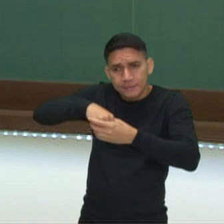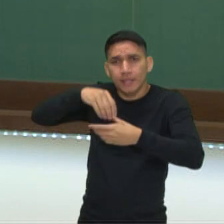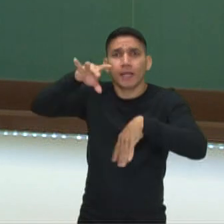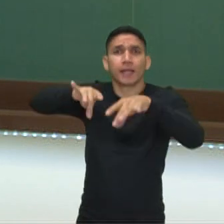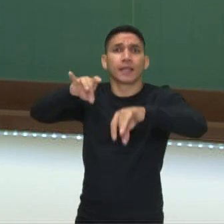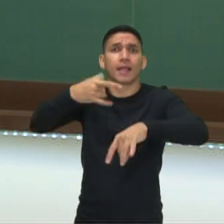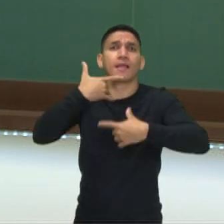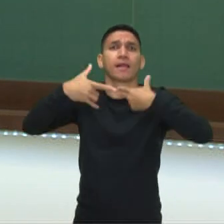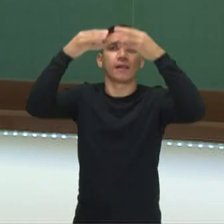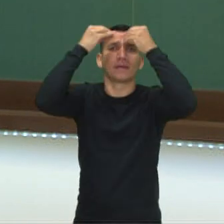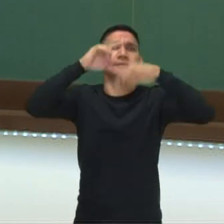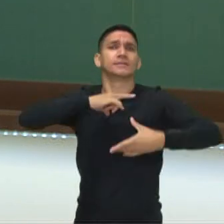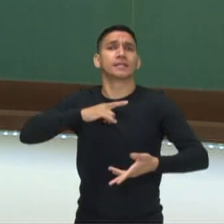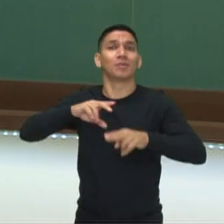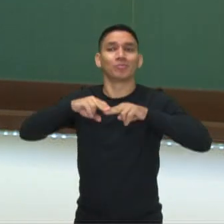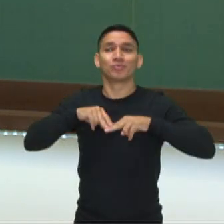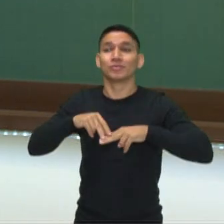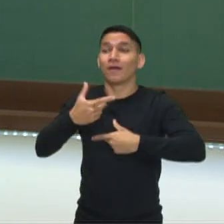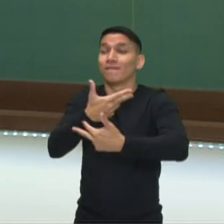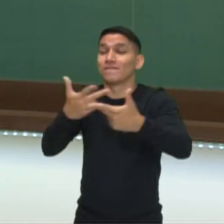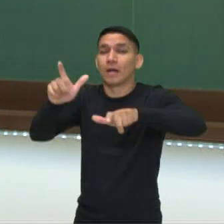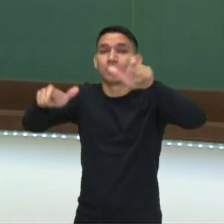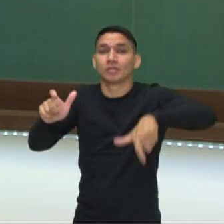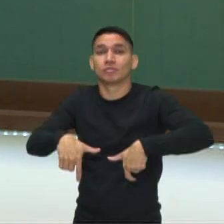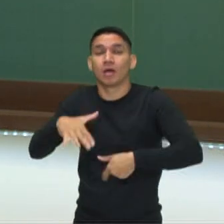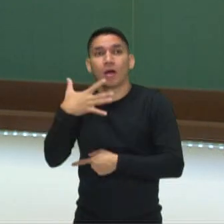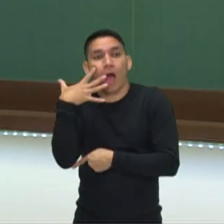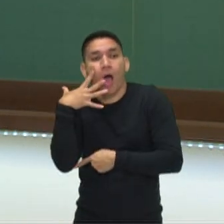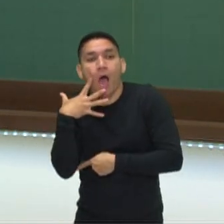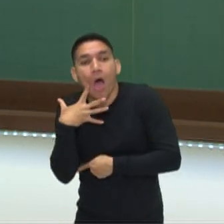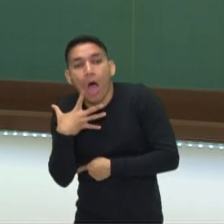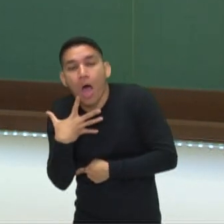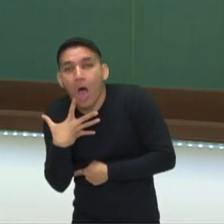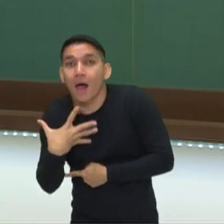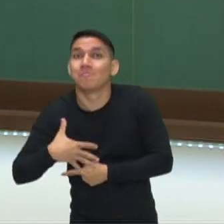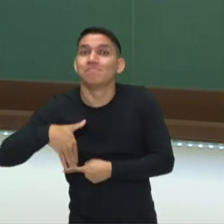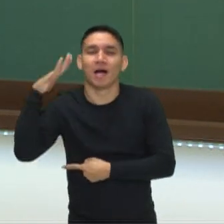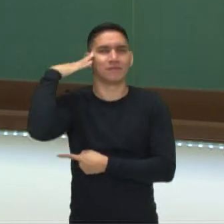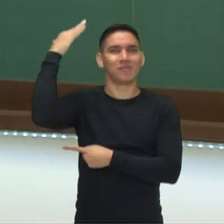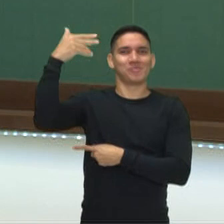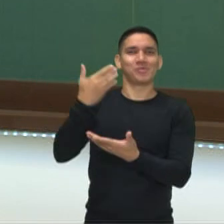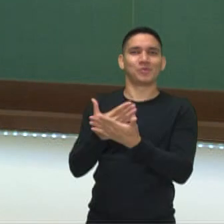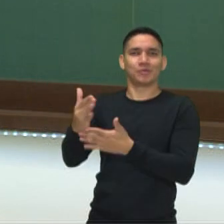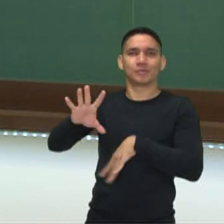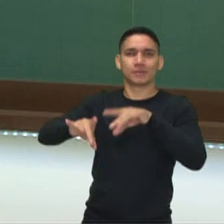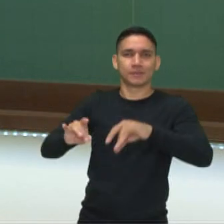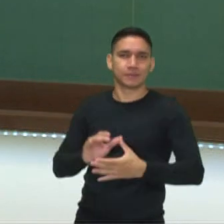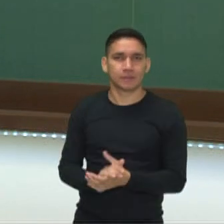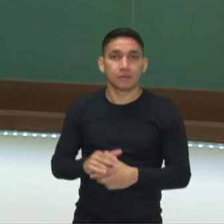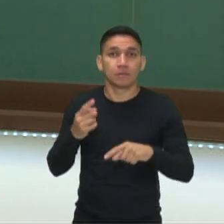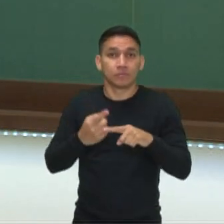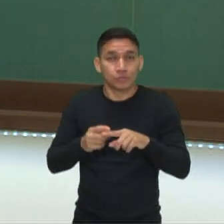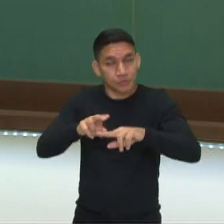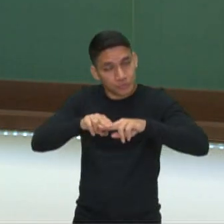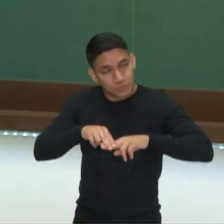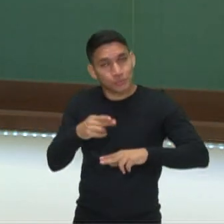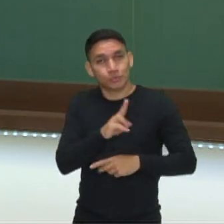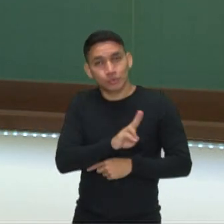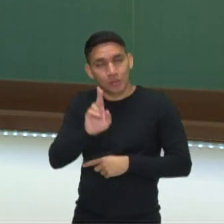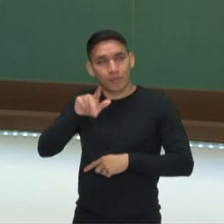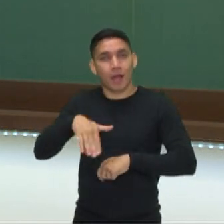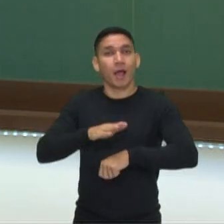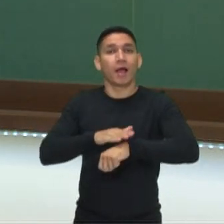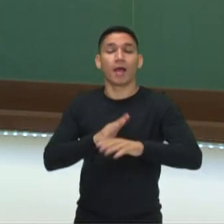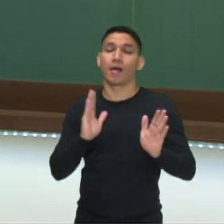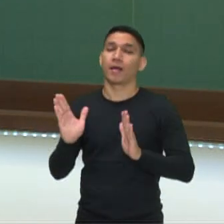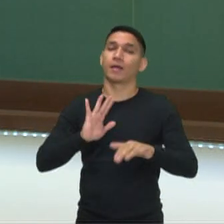linguagem teatral. E conquista mais ainda o romano e começa a se tornar mais famoso o teatro. Daí porque nós temos essa época de ouro, que mais e mais